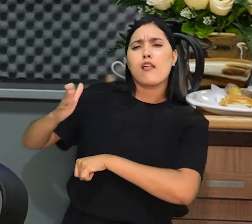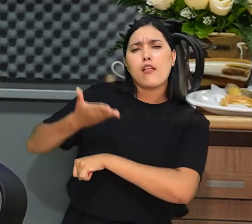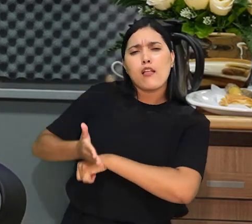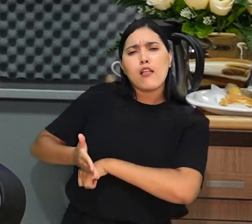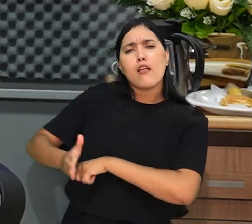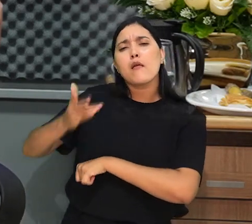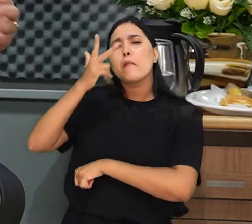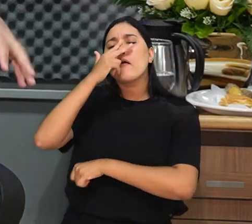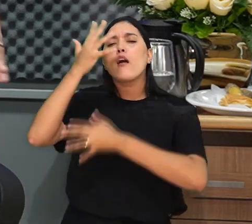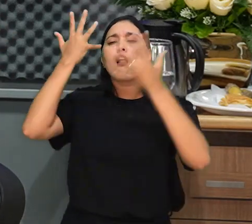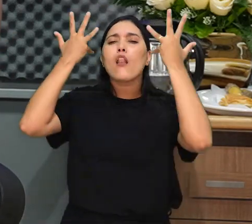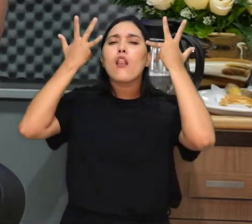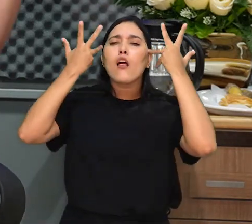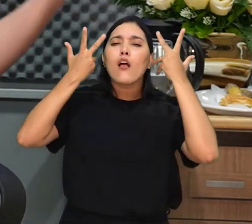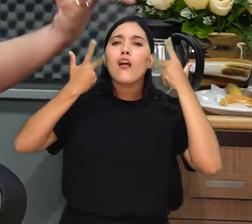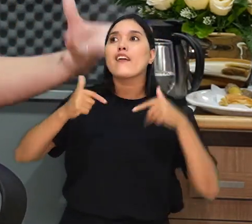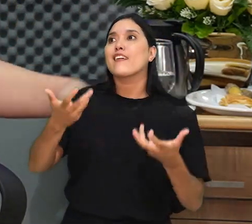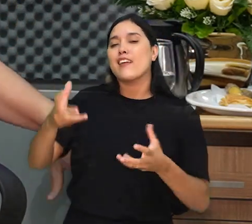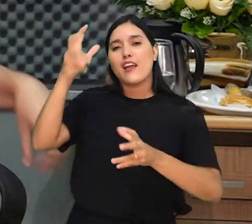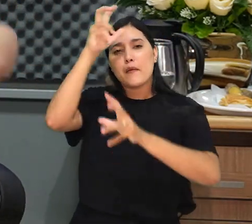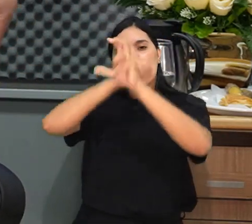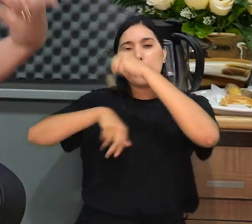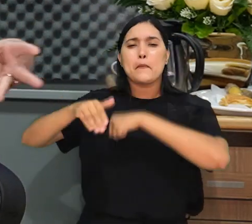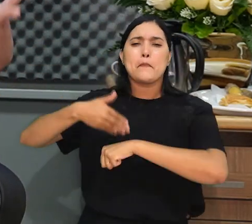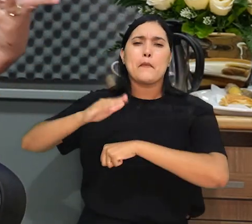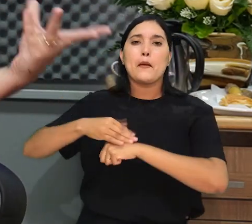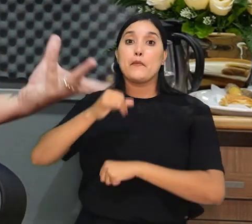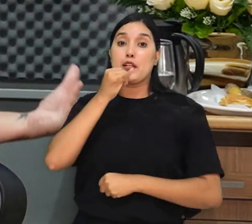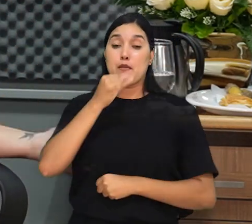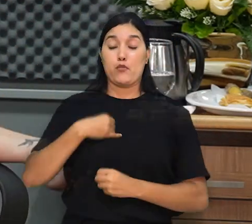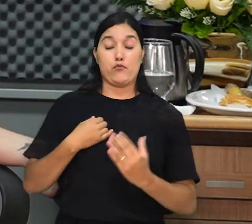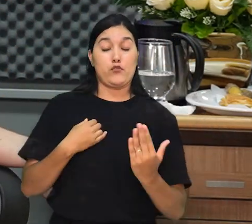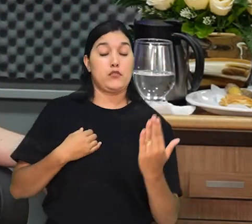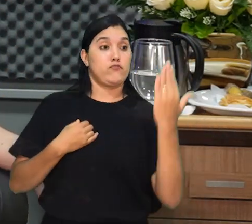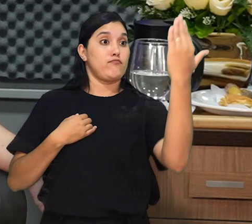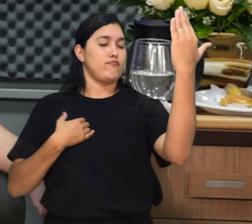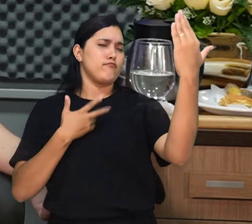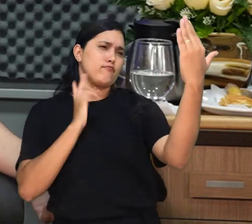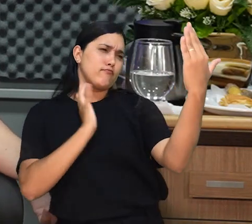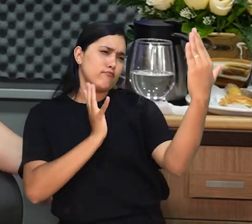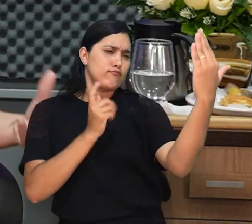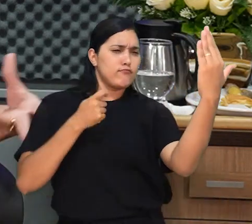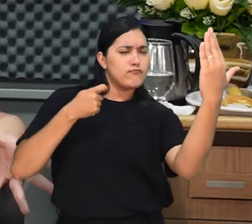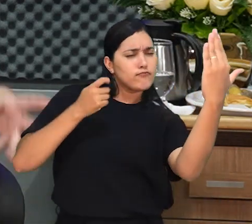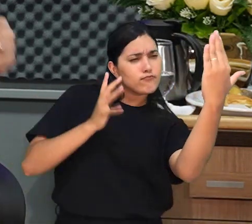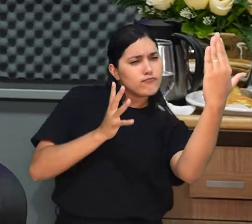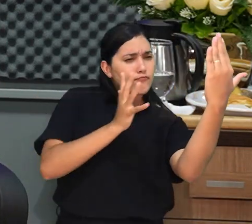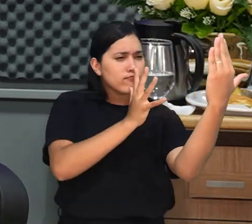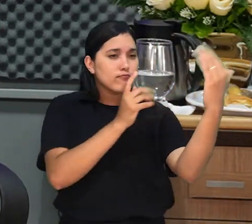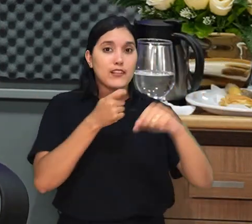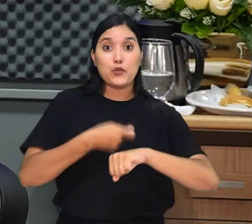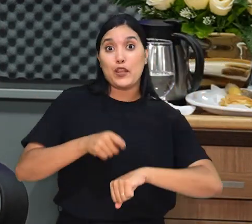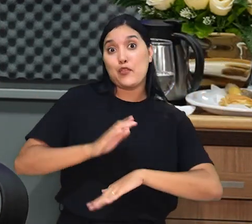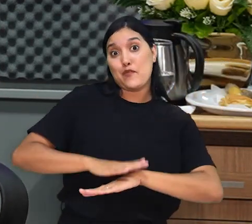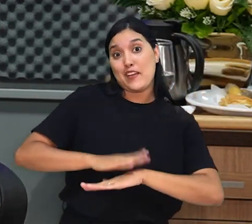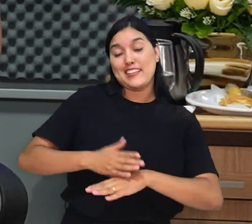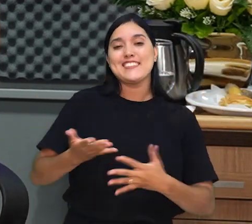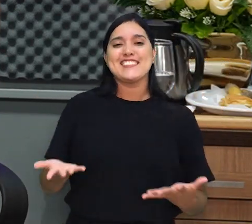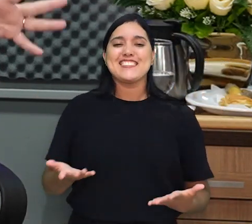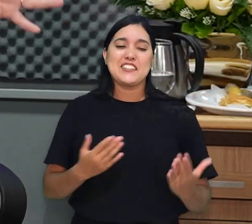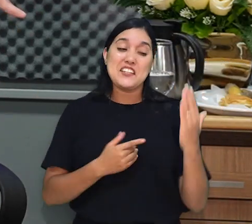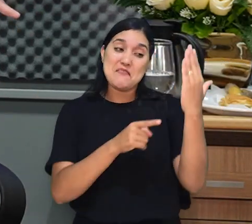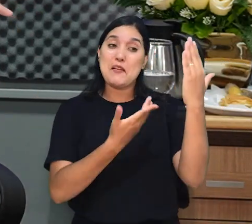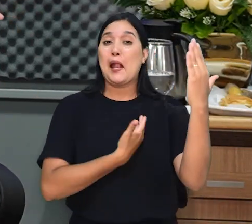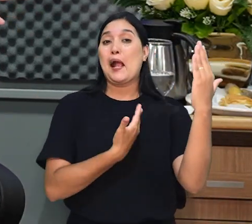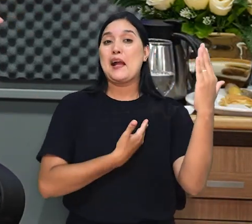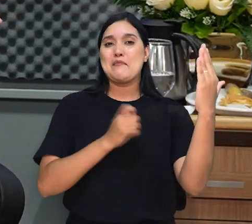a prática, né? Parece que tudo vai fluindo, aí tu vai querendo mais e mais. Eu, pelo menos, vou na frente do espelho e eu vou tentando fazer. O espelho, ele é um